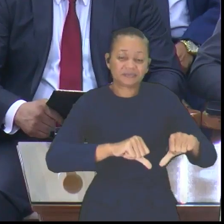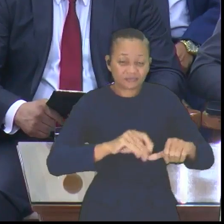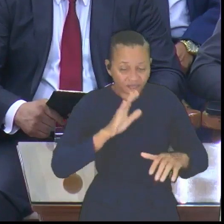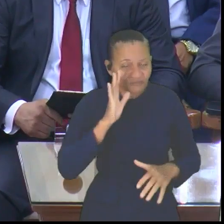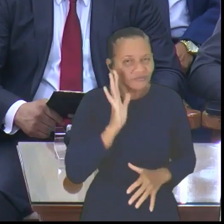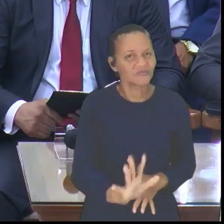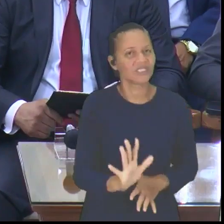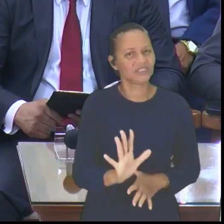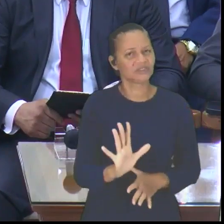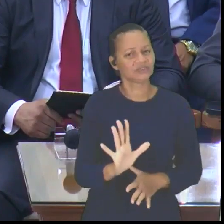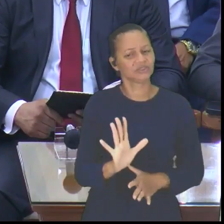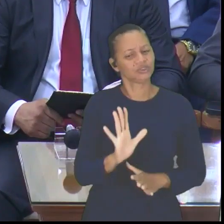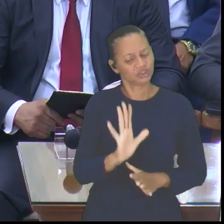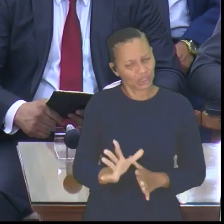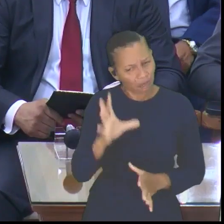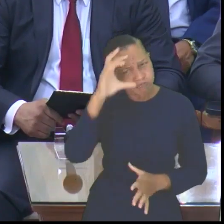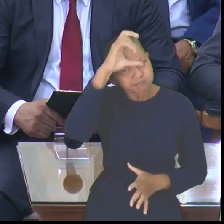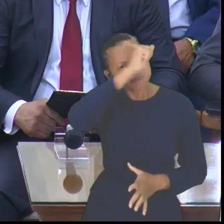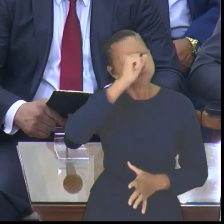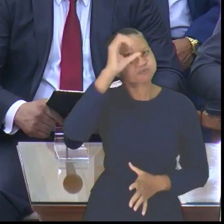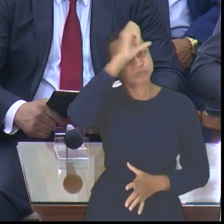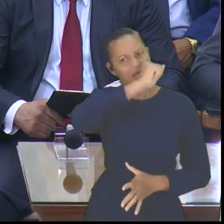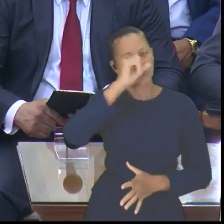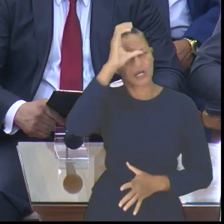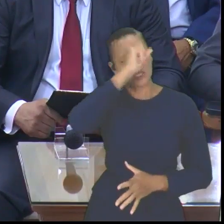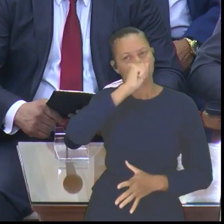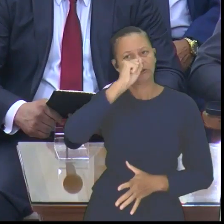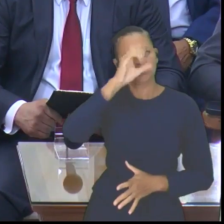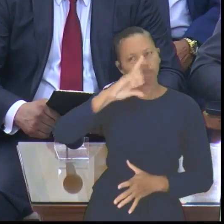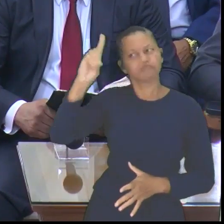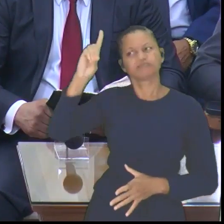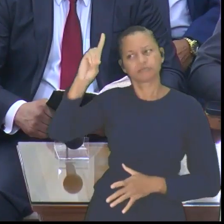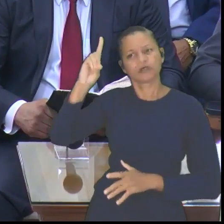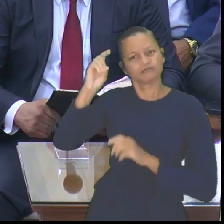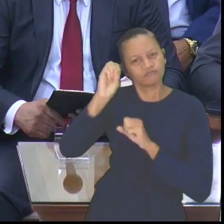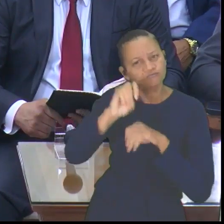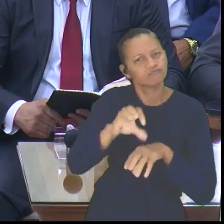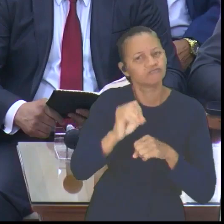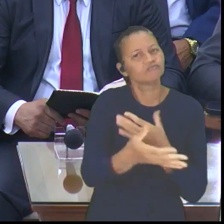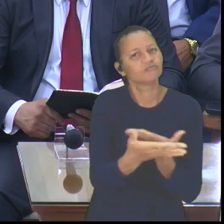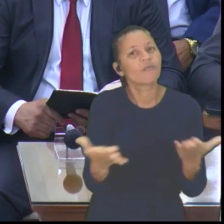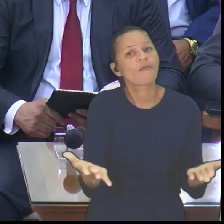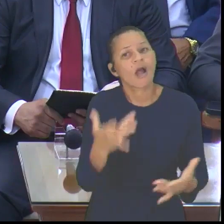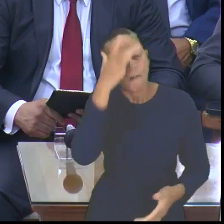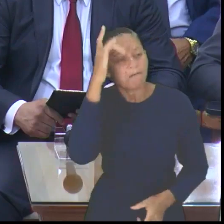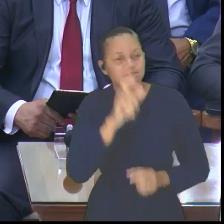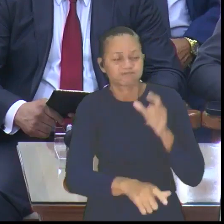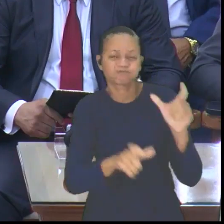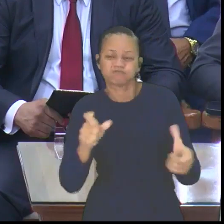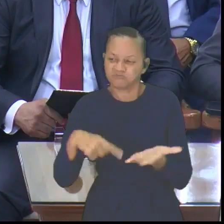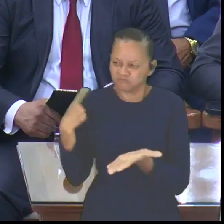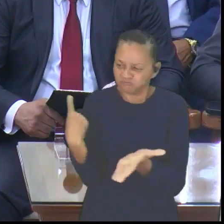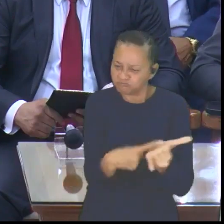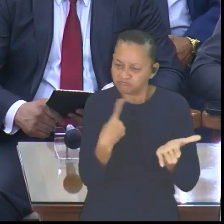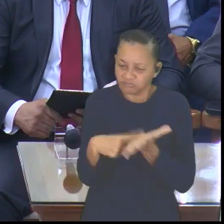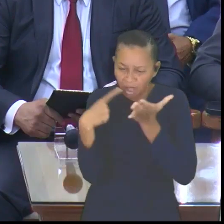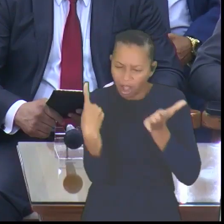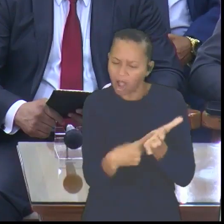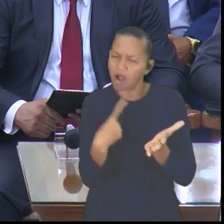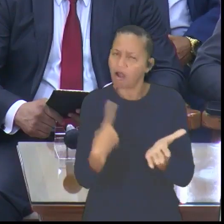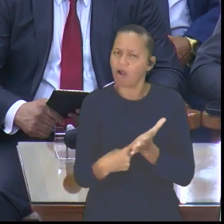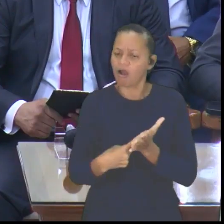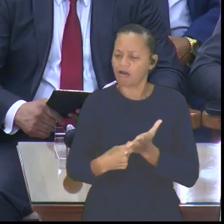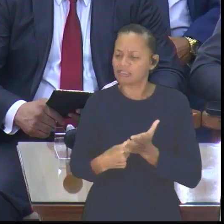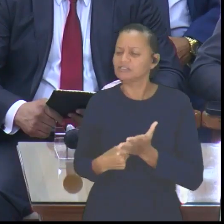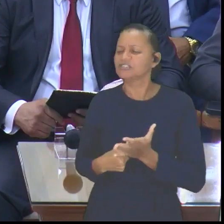leve daqui desta noite de Deus esta palavra. Alguém pode até ter a sentença pronta na mão,